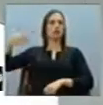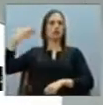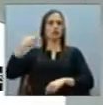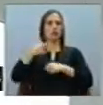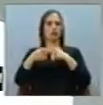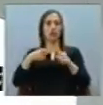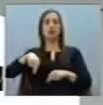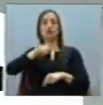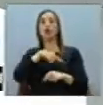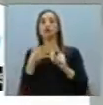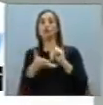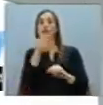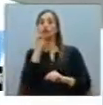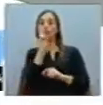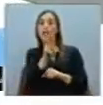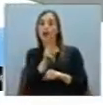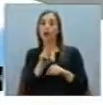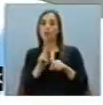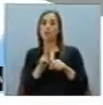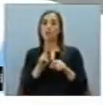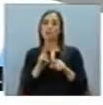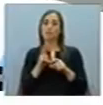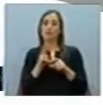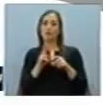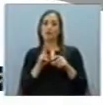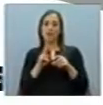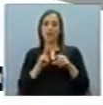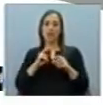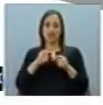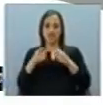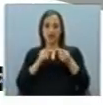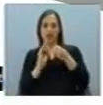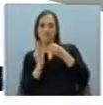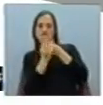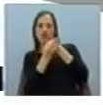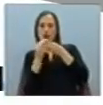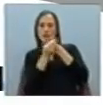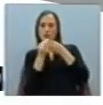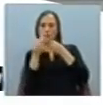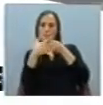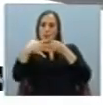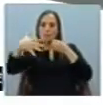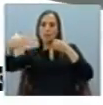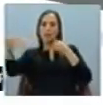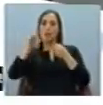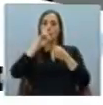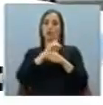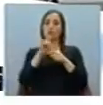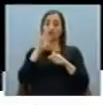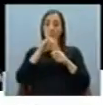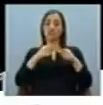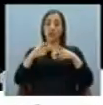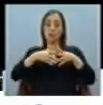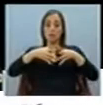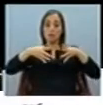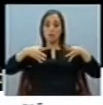também conseguimos encontrar discos de poeira, porque à medida que a estrela vai aumentando de tamanho, vai também superando, digamos assim, uma série